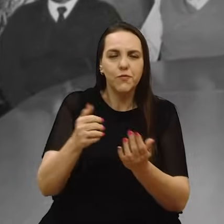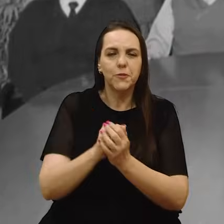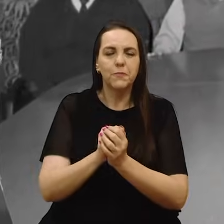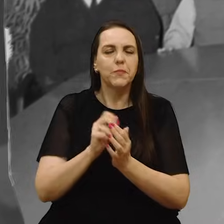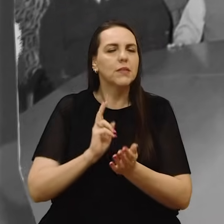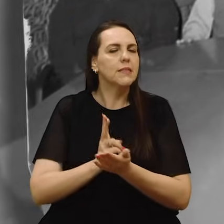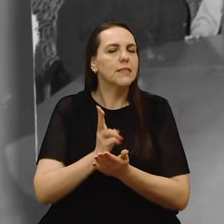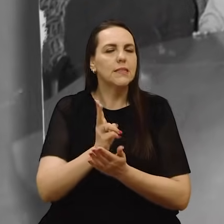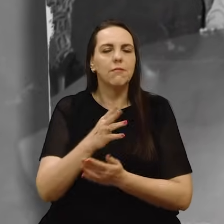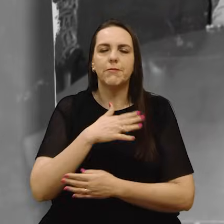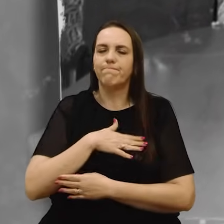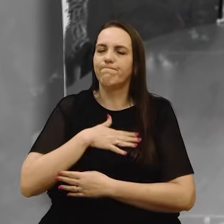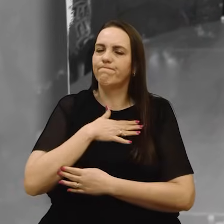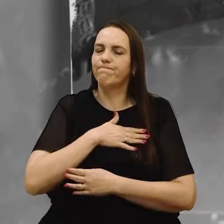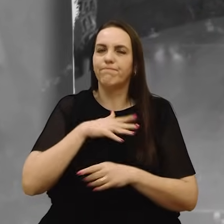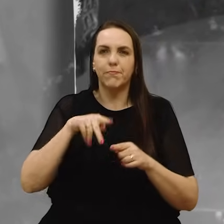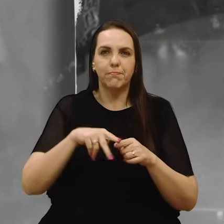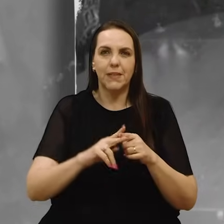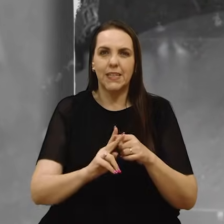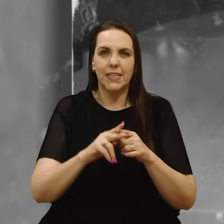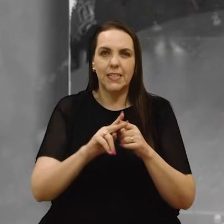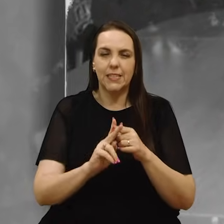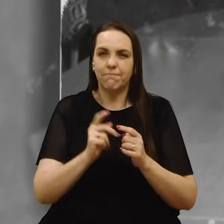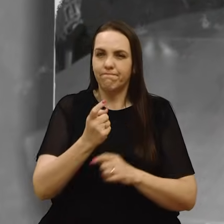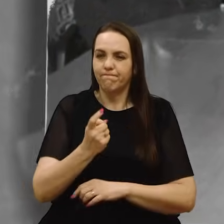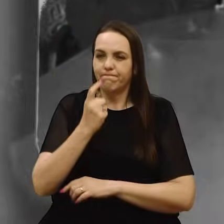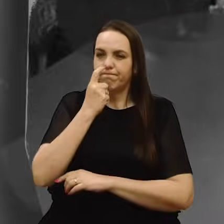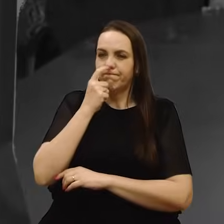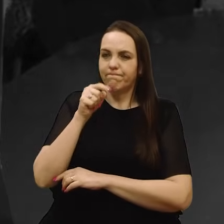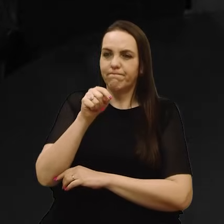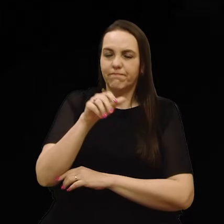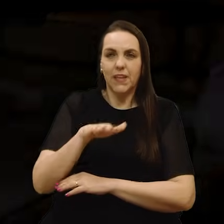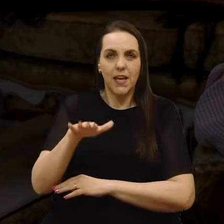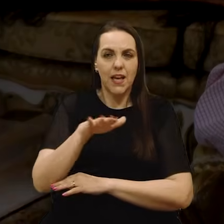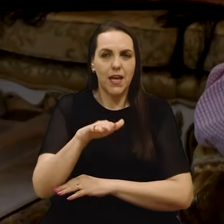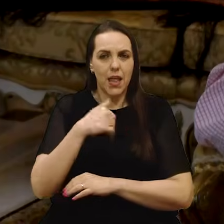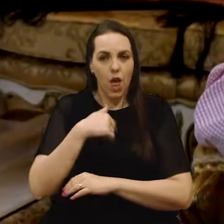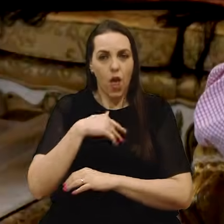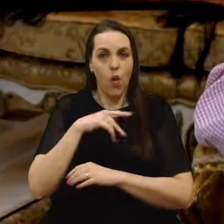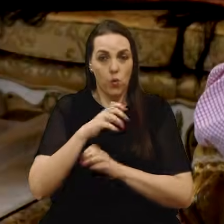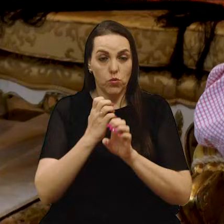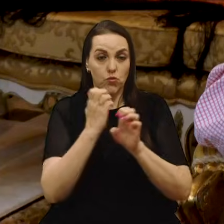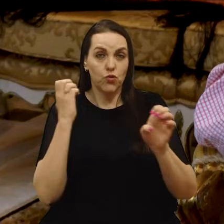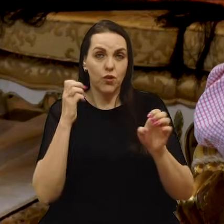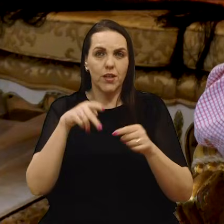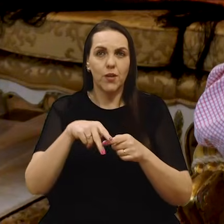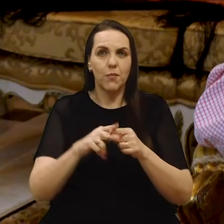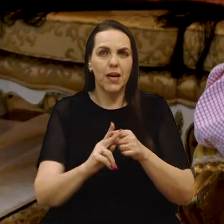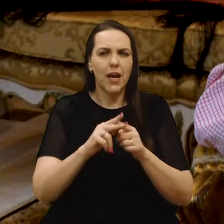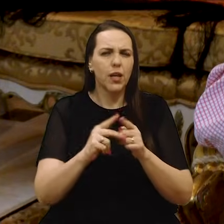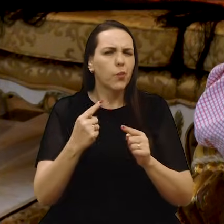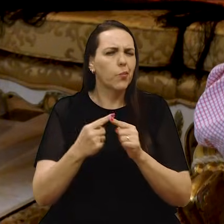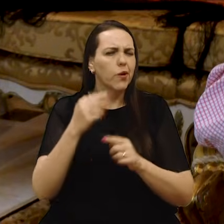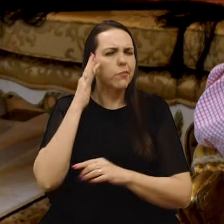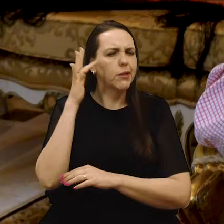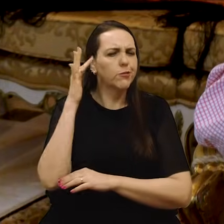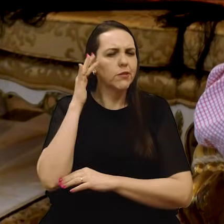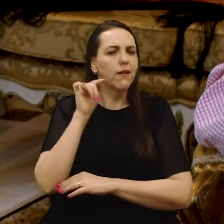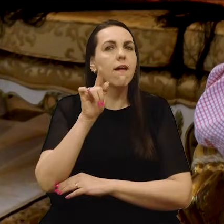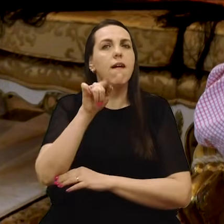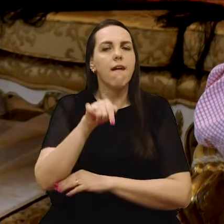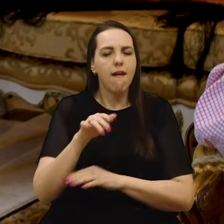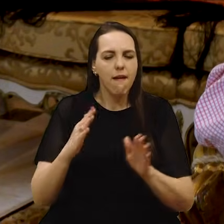sempre gostei de mecânica e acabei, então, sendo um engenheiro mecânico, porque